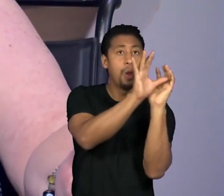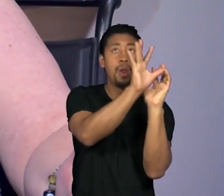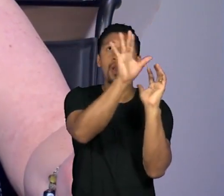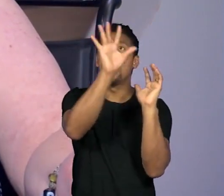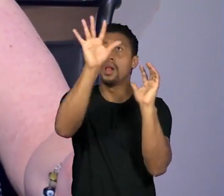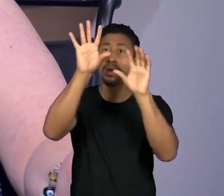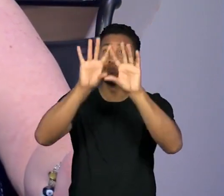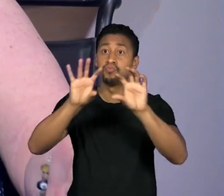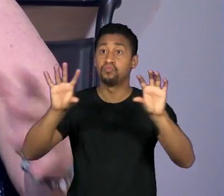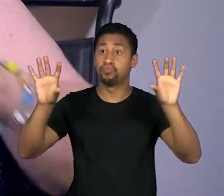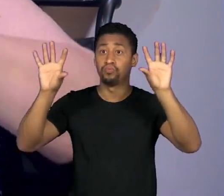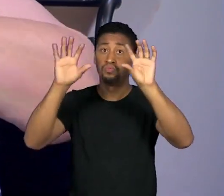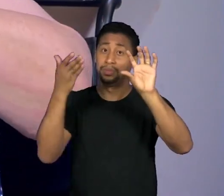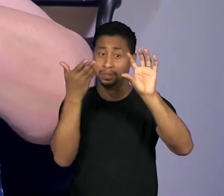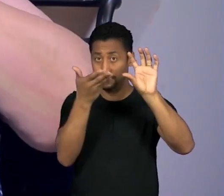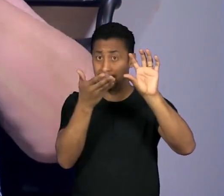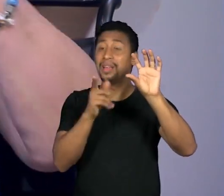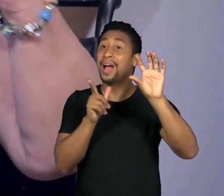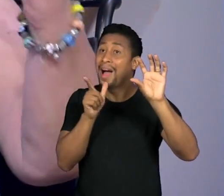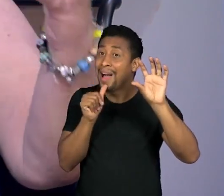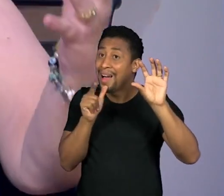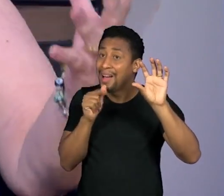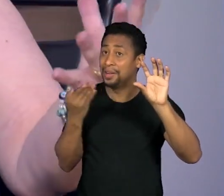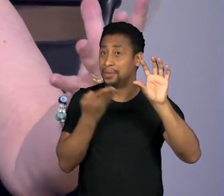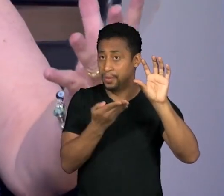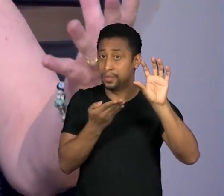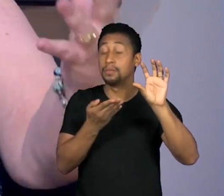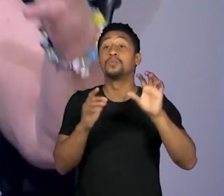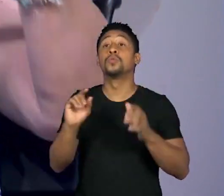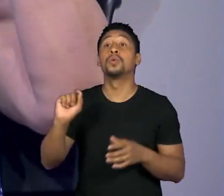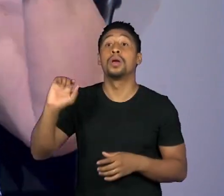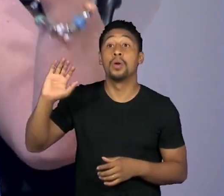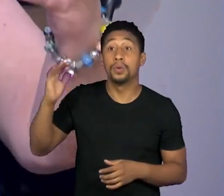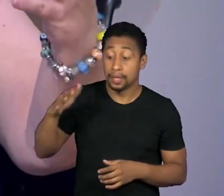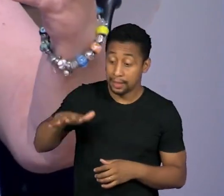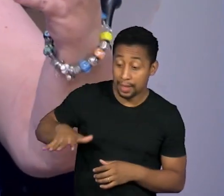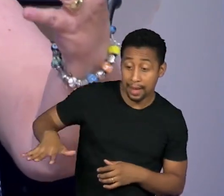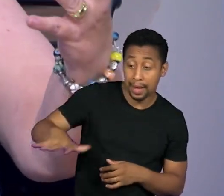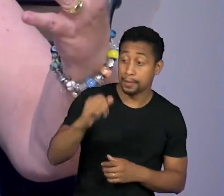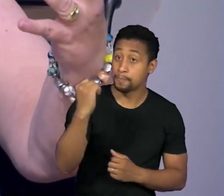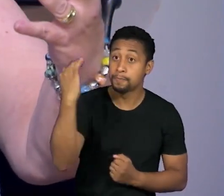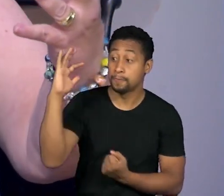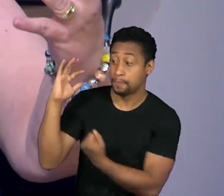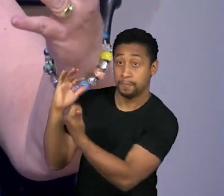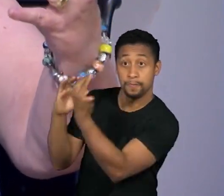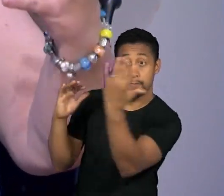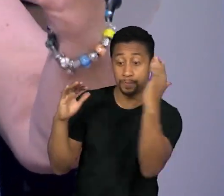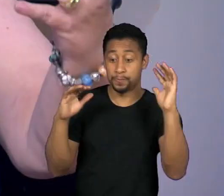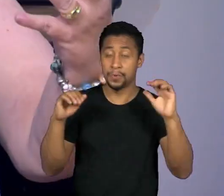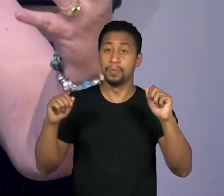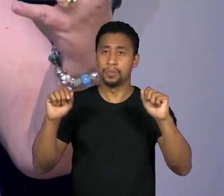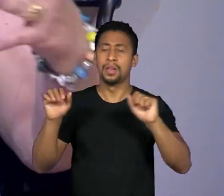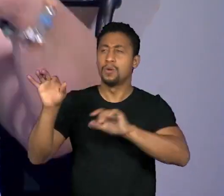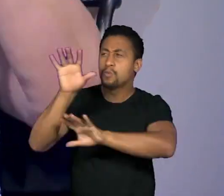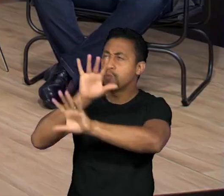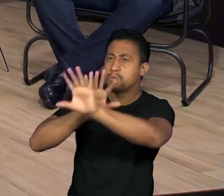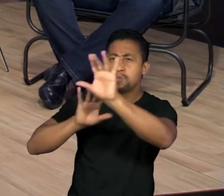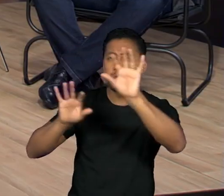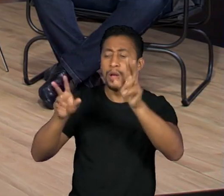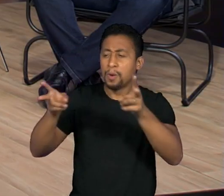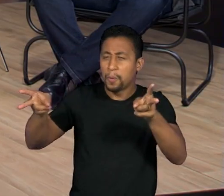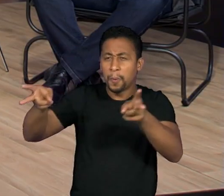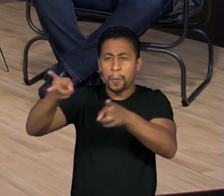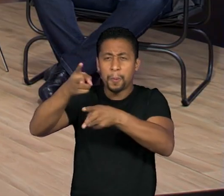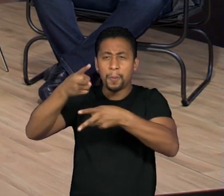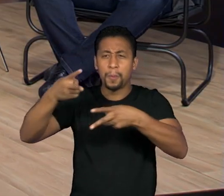para a atmosfera. E os grandes circuitos atmosféricos de circulação de vento